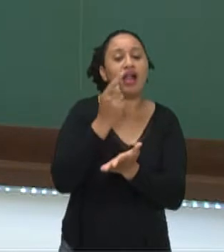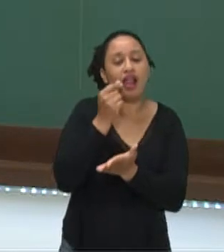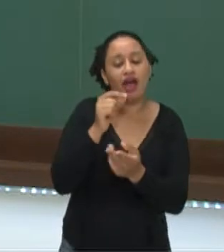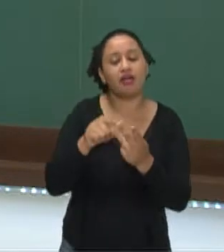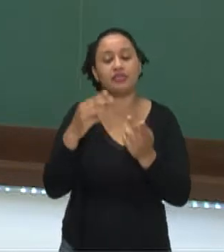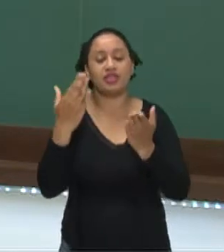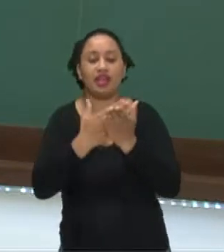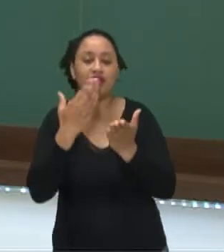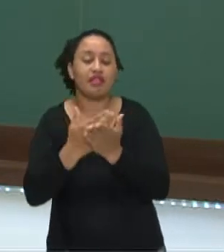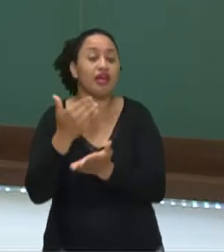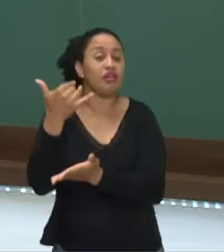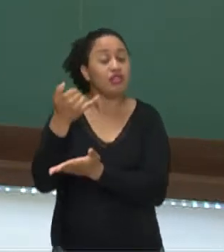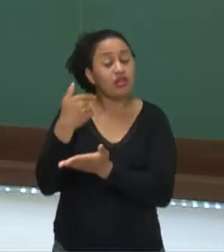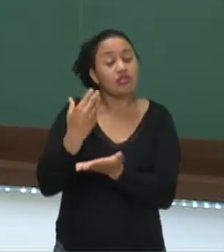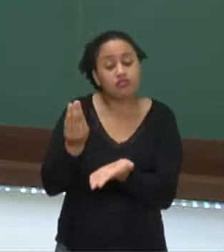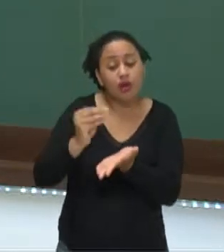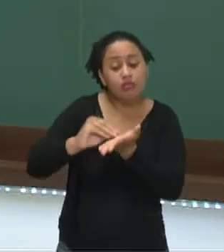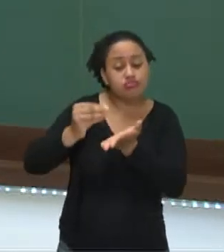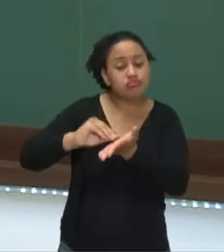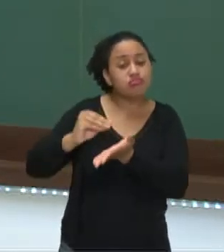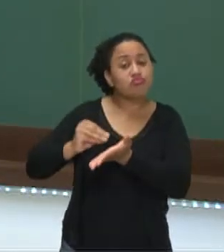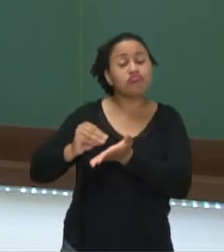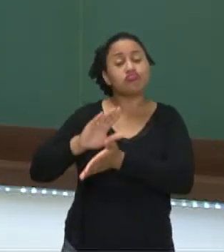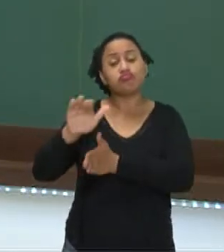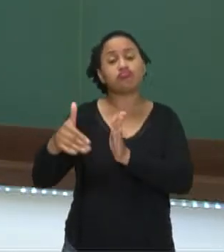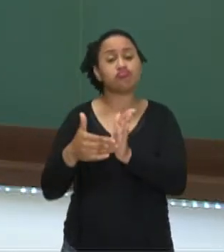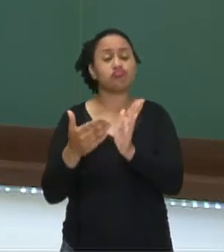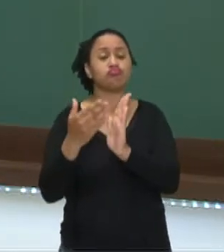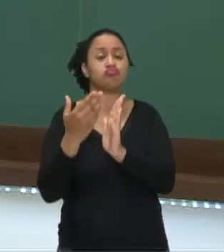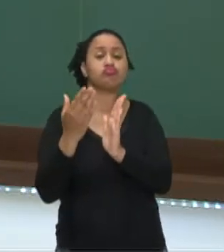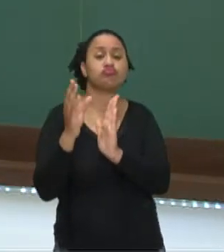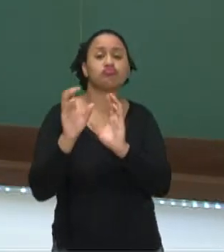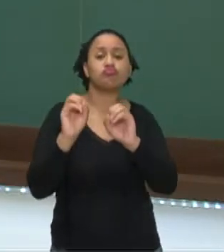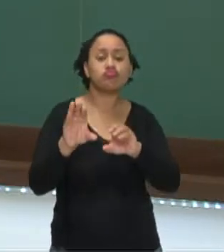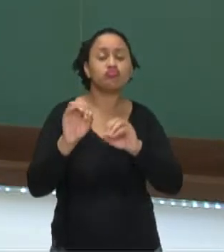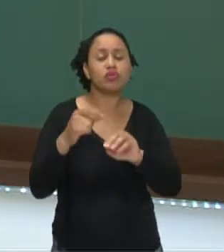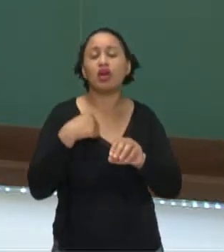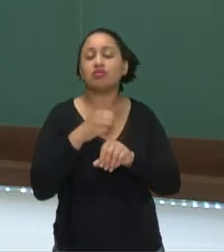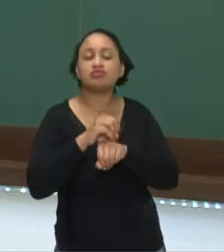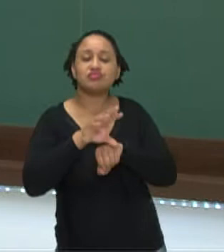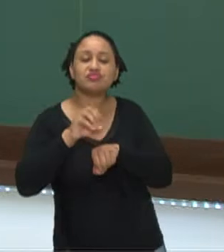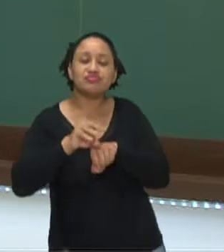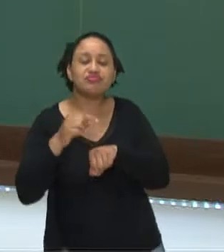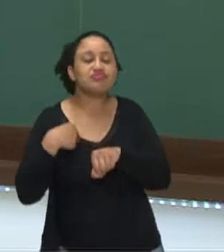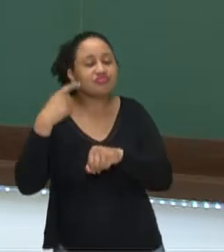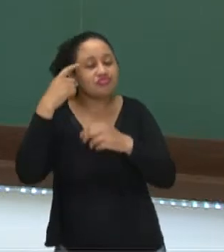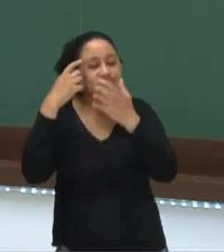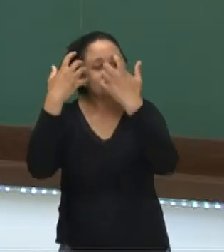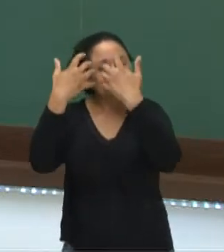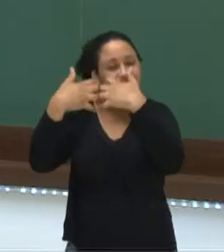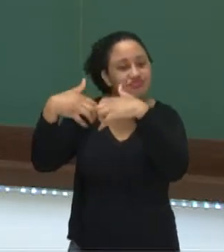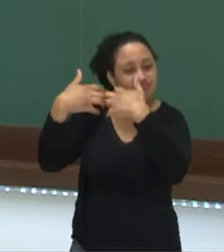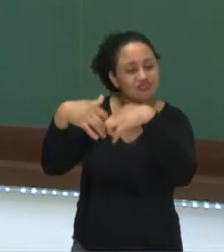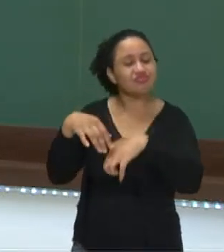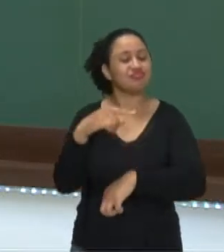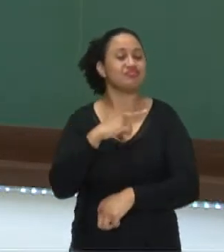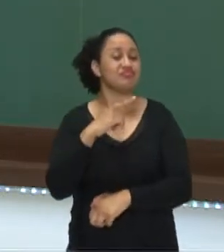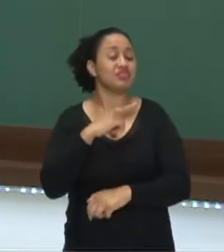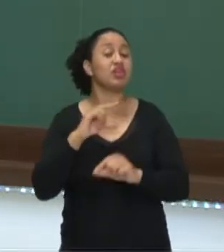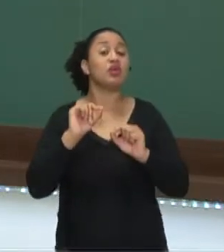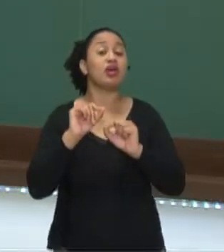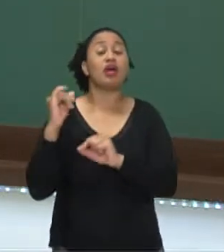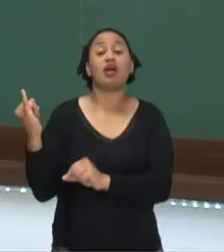caderno, caneta, para você anotar o que nós vamos conversar, dicas, pensamentos, reflexões